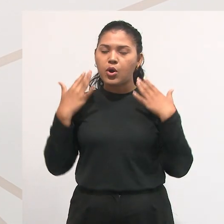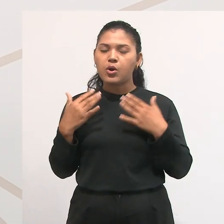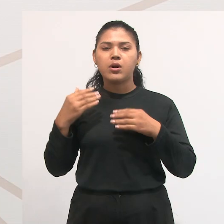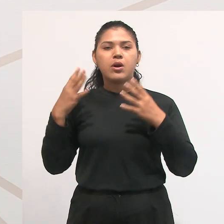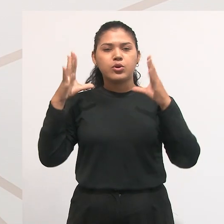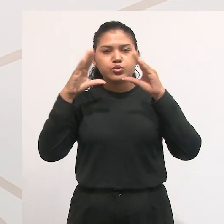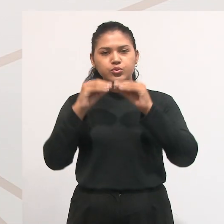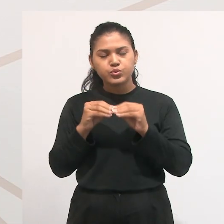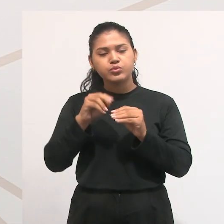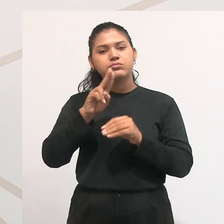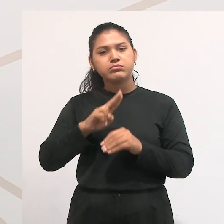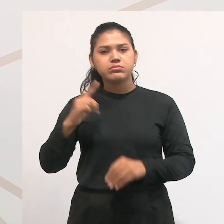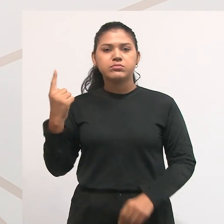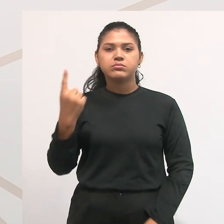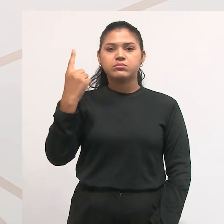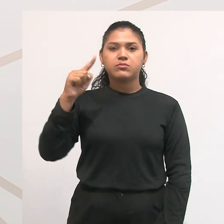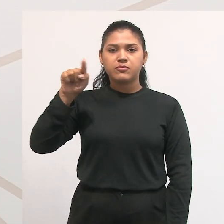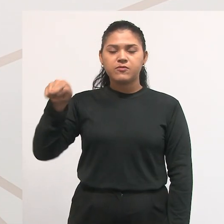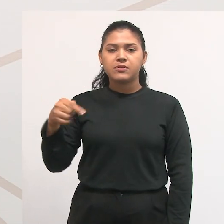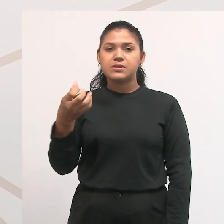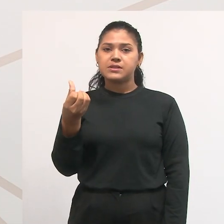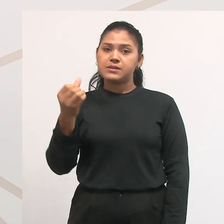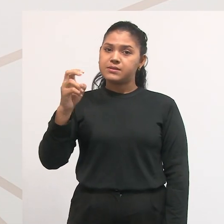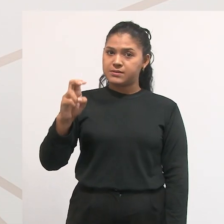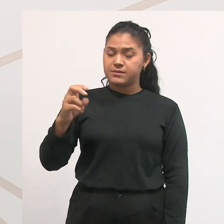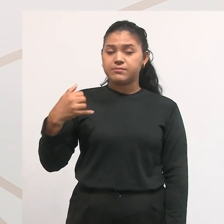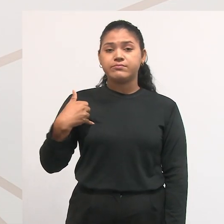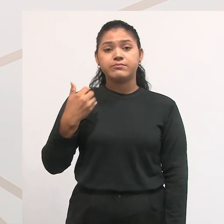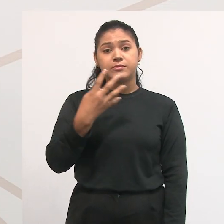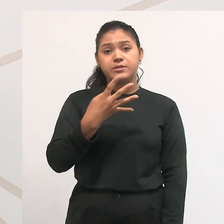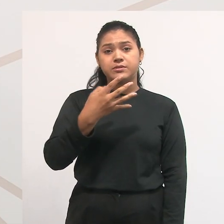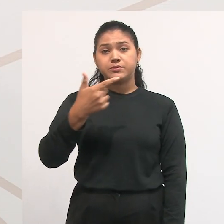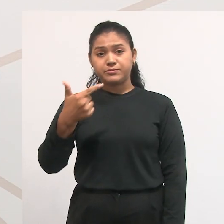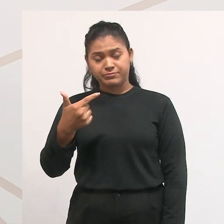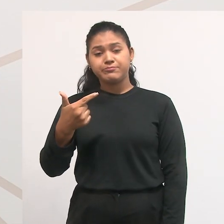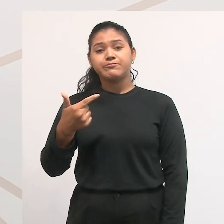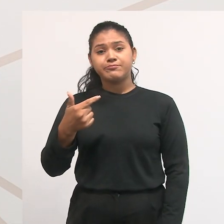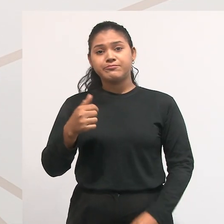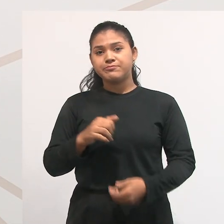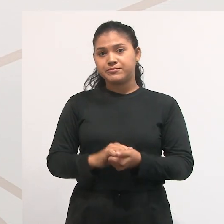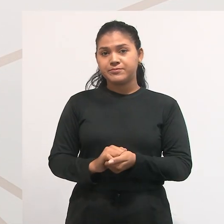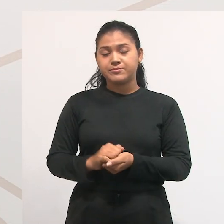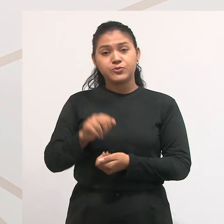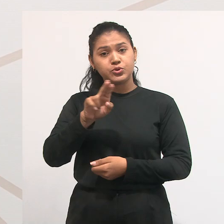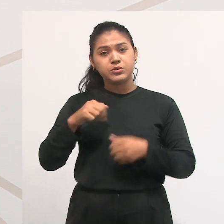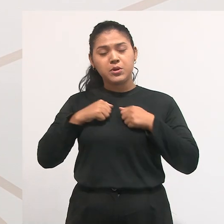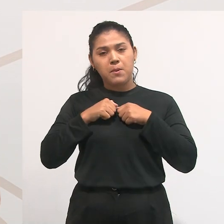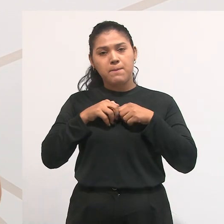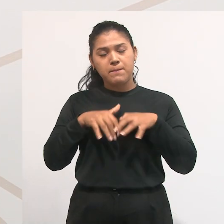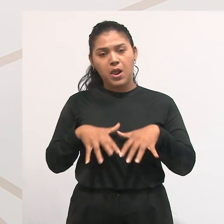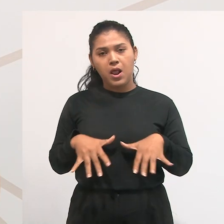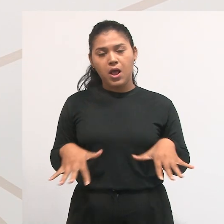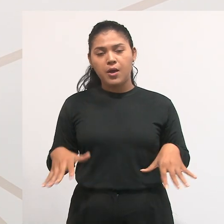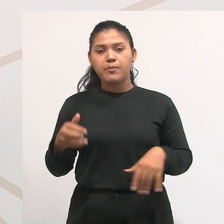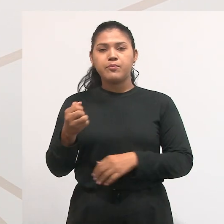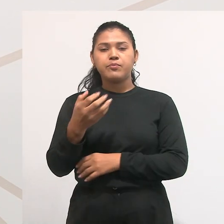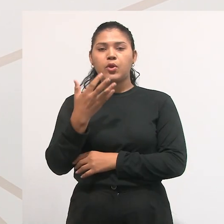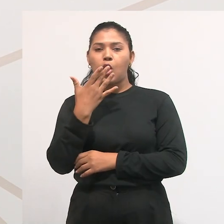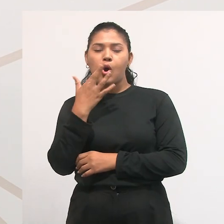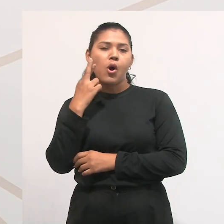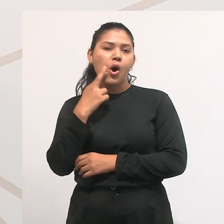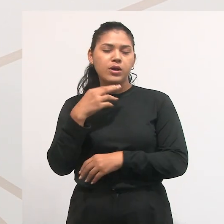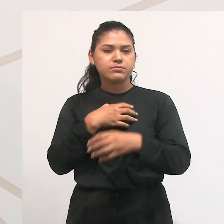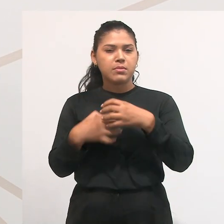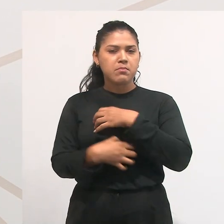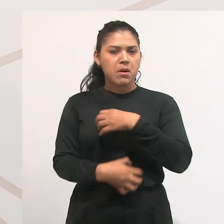médio, tenho 1,65 m, 42 anos, estou com um vestido de estampa rosé